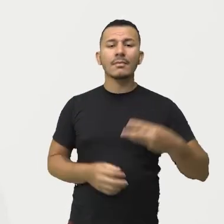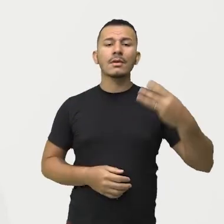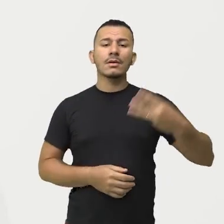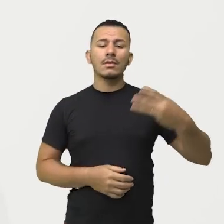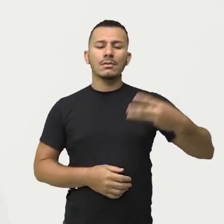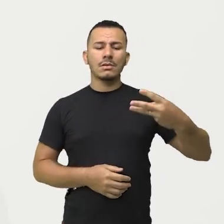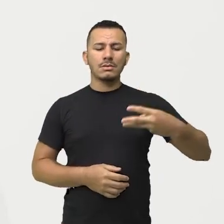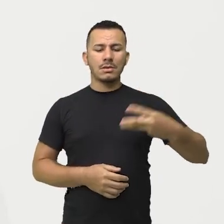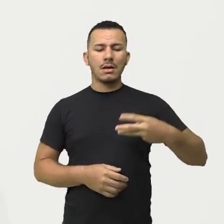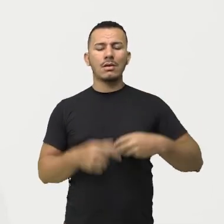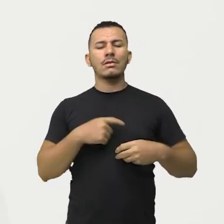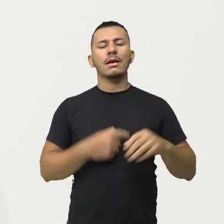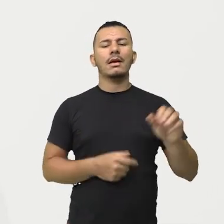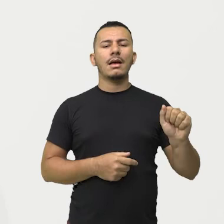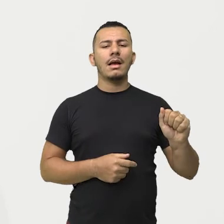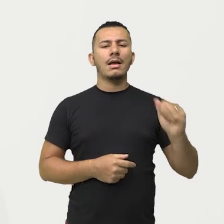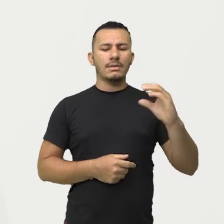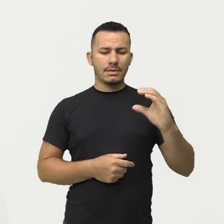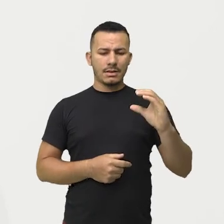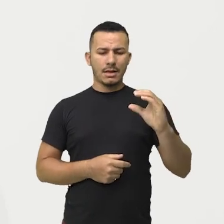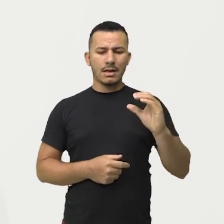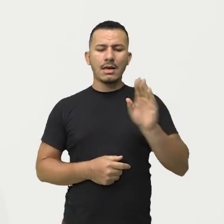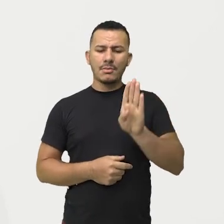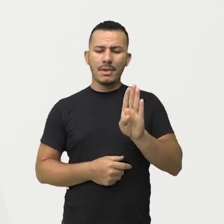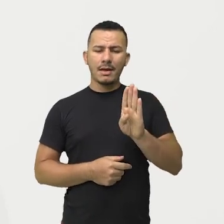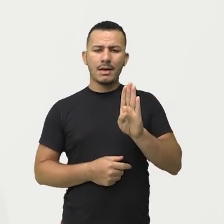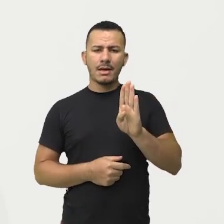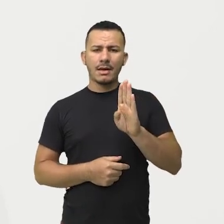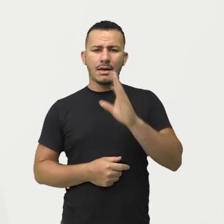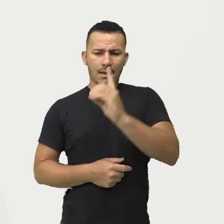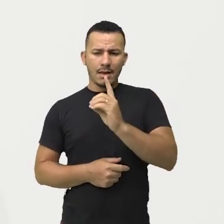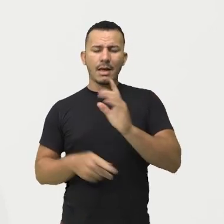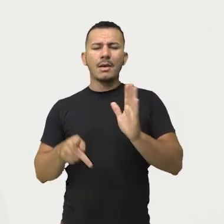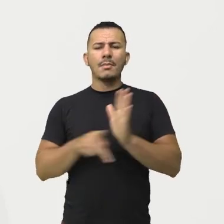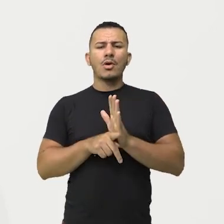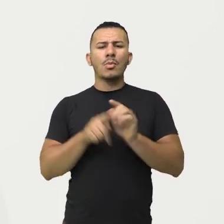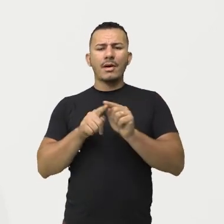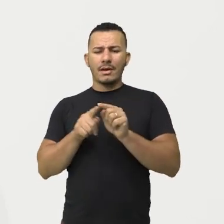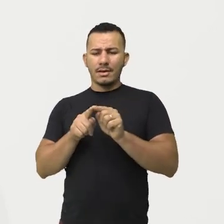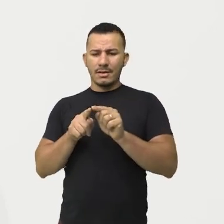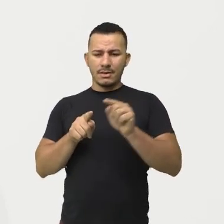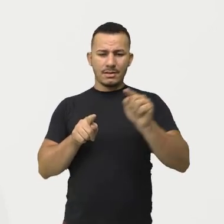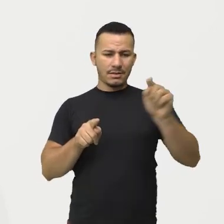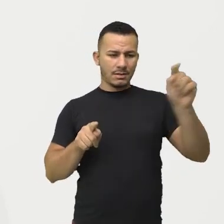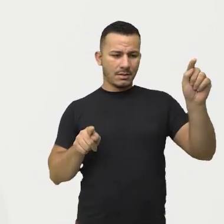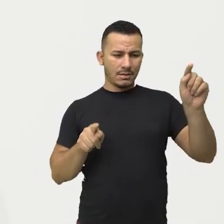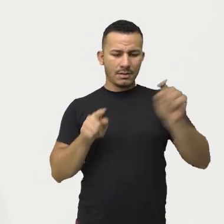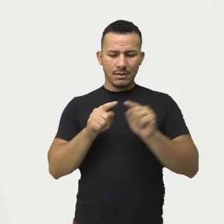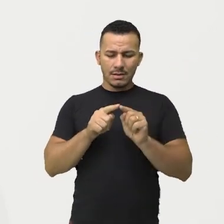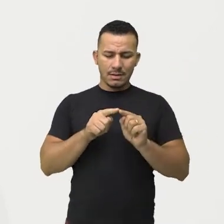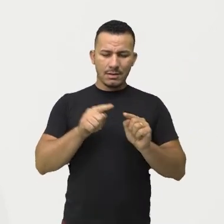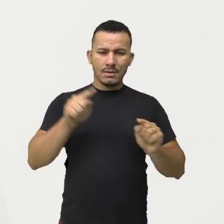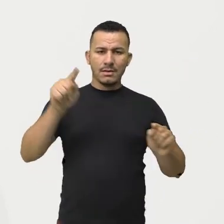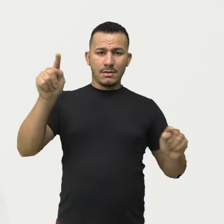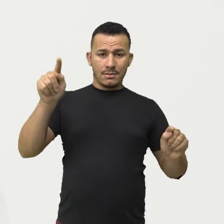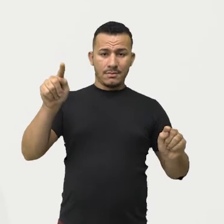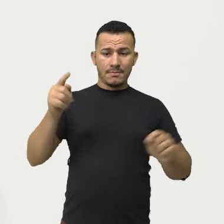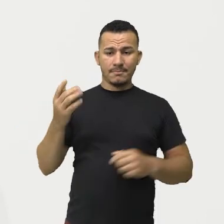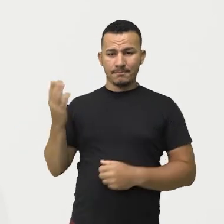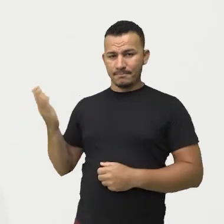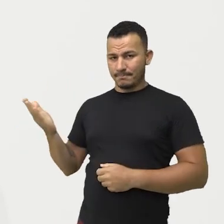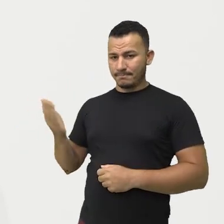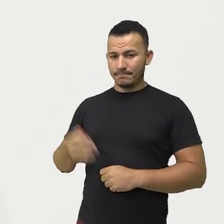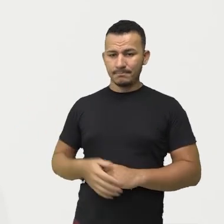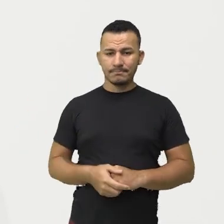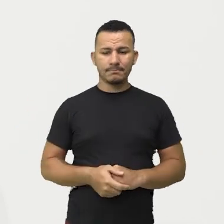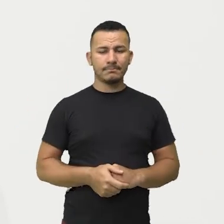os segmentos AC e BD são as diagonais. Beleza, estão aqui elas, olha lá. Outro